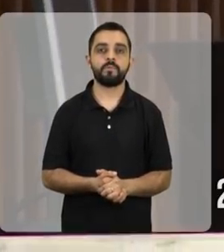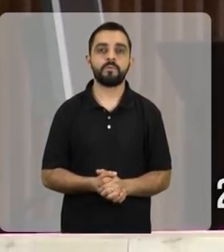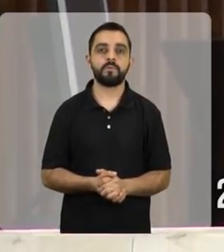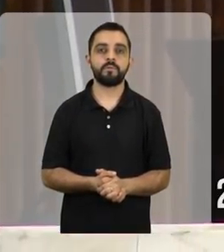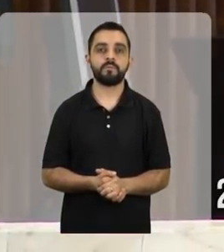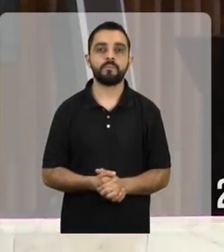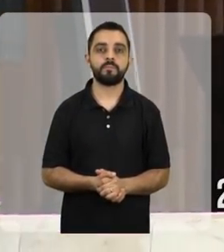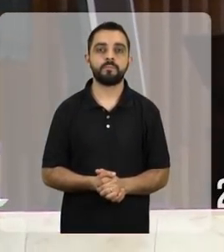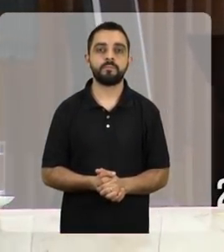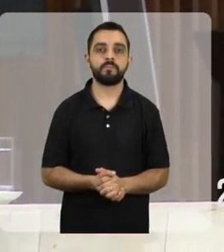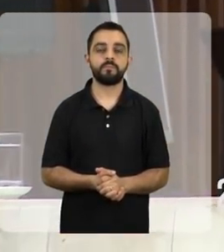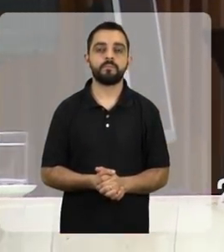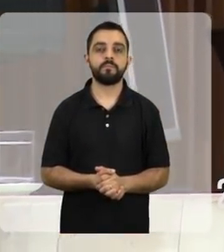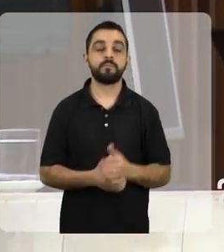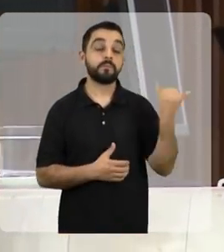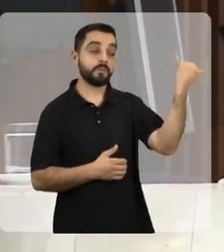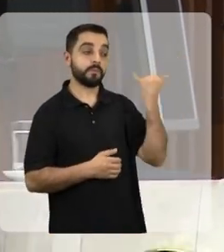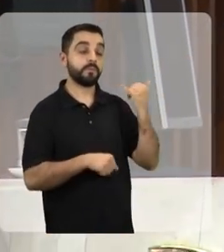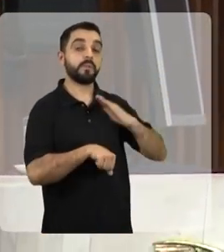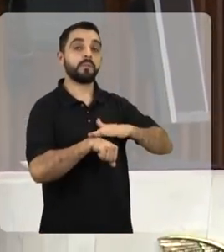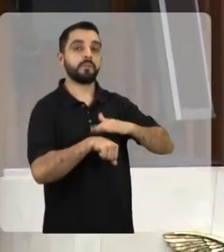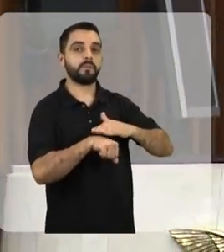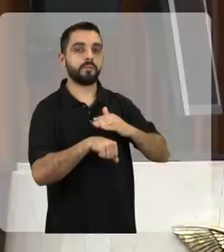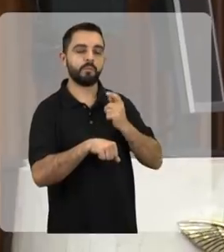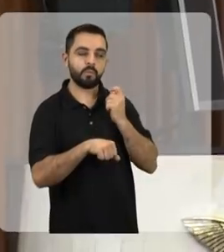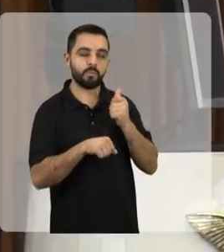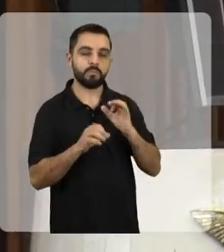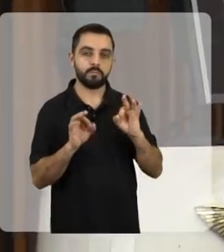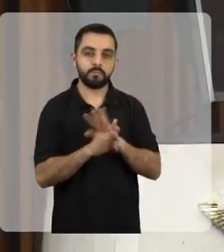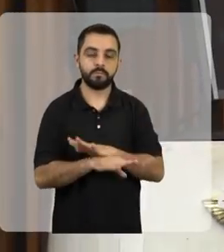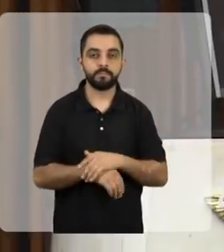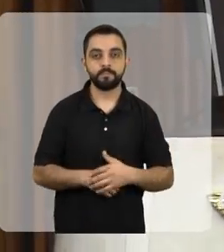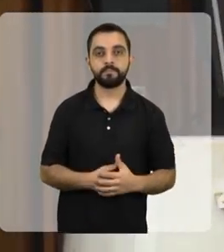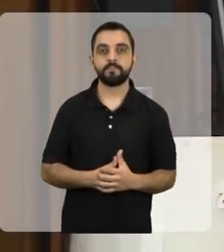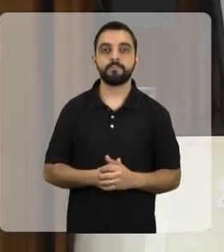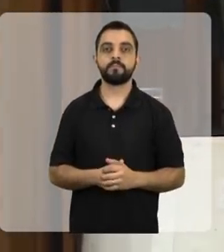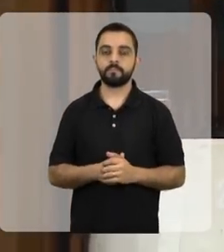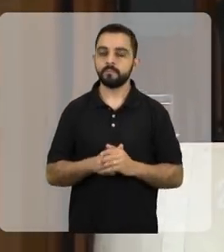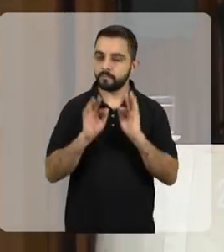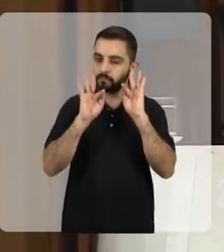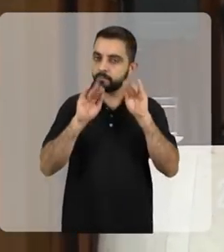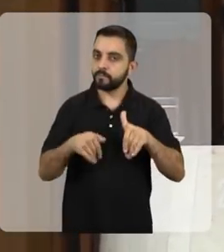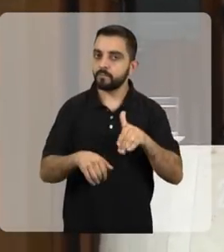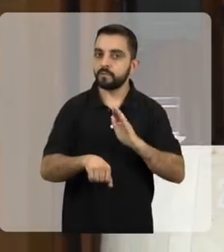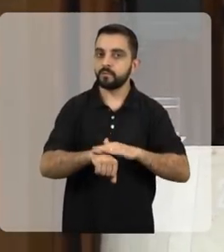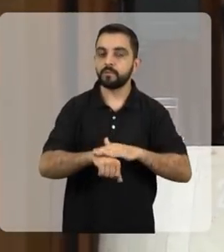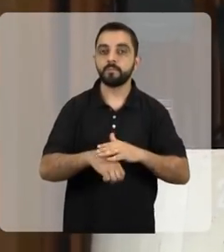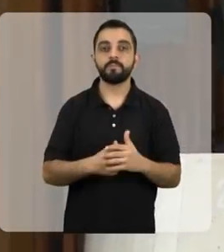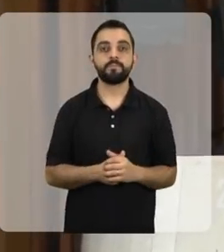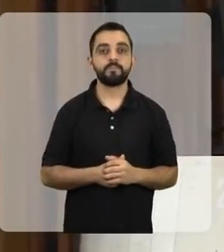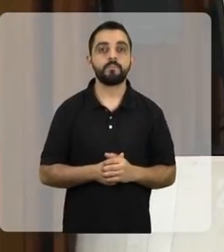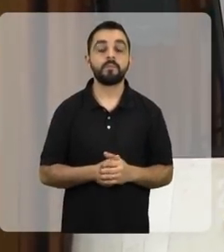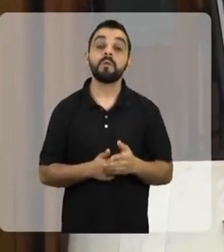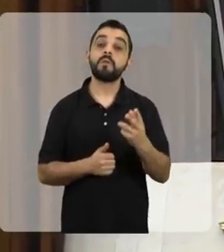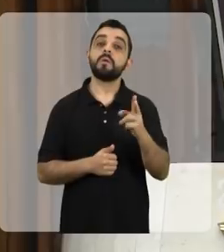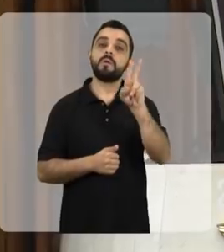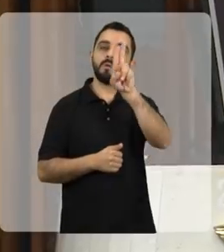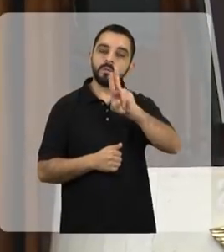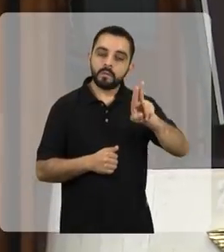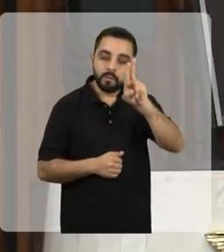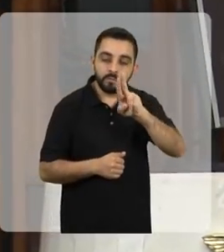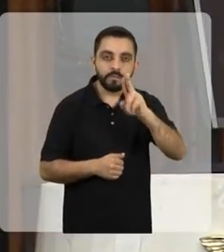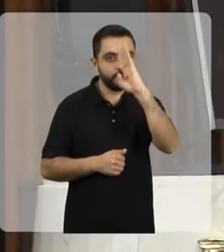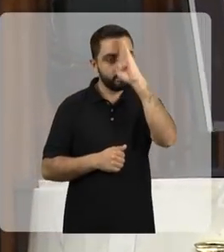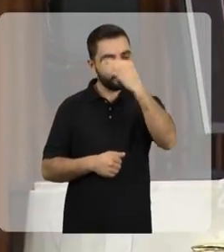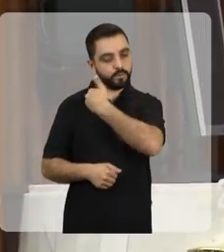o reitor para concluir concluindo que é nas universidades sobretudo